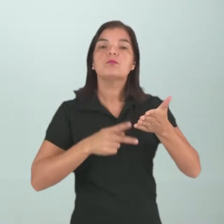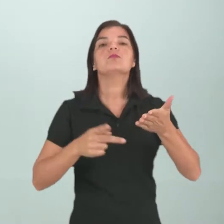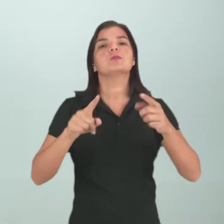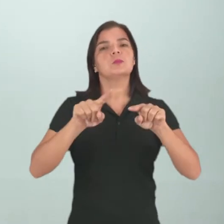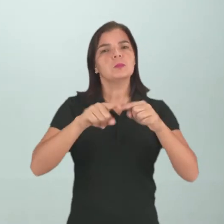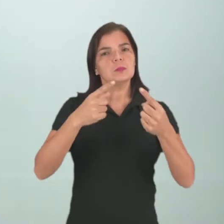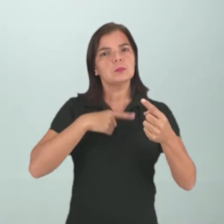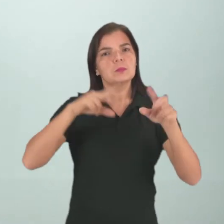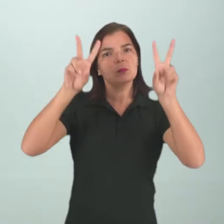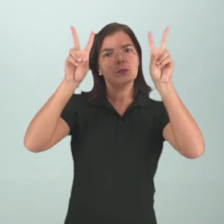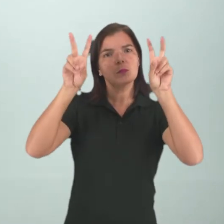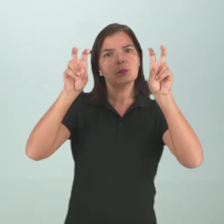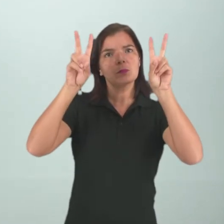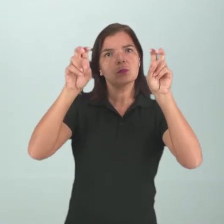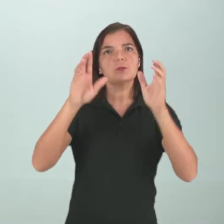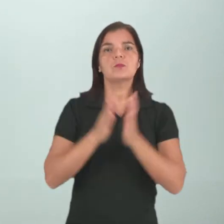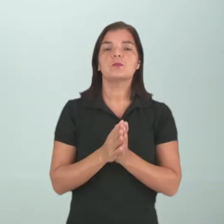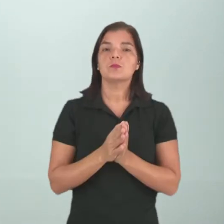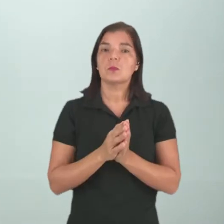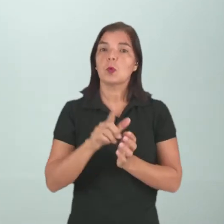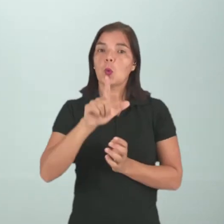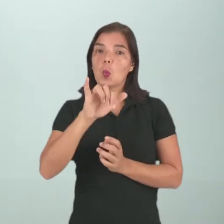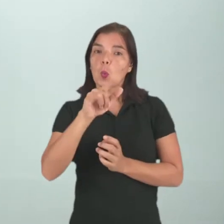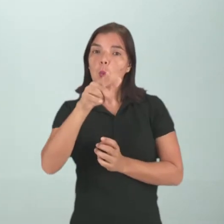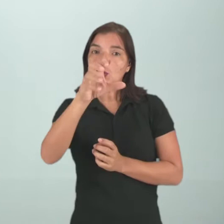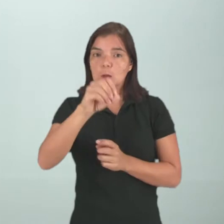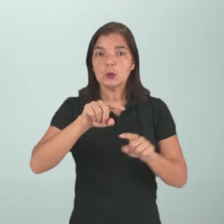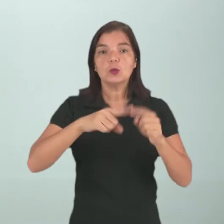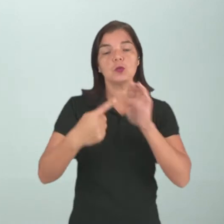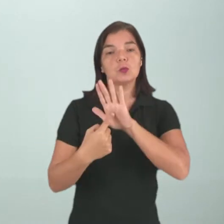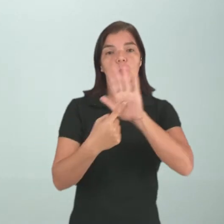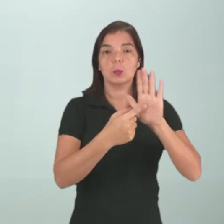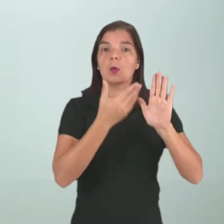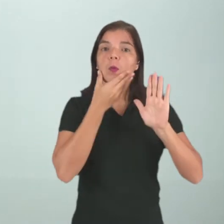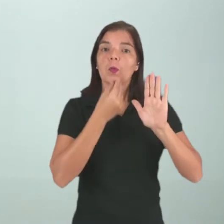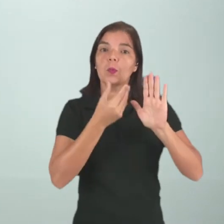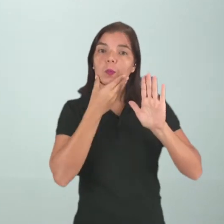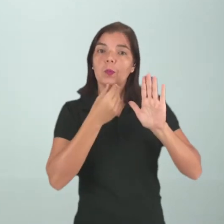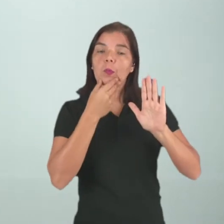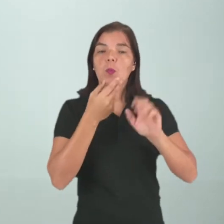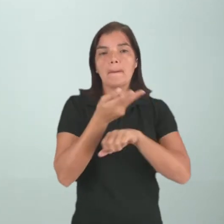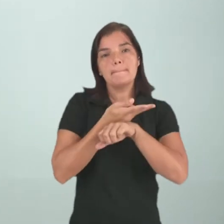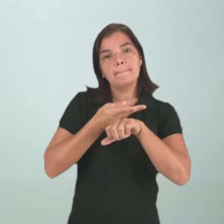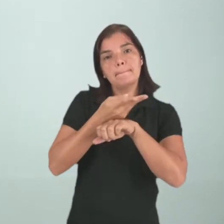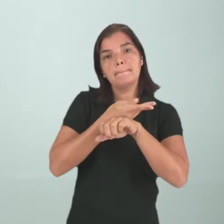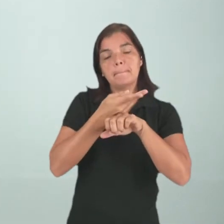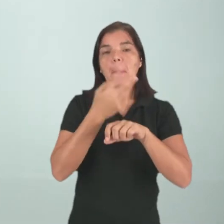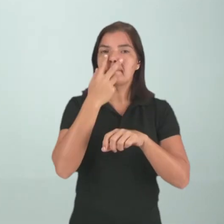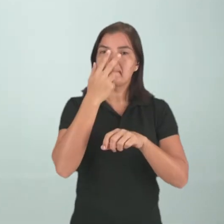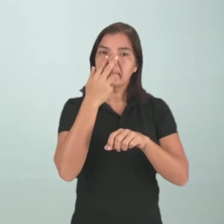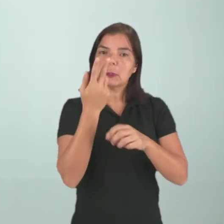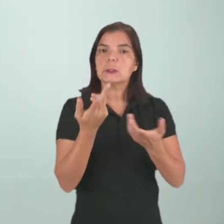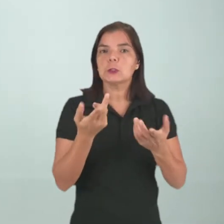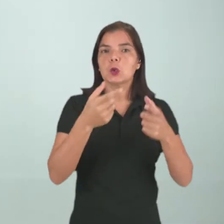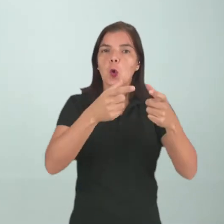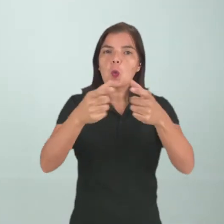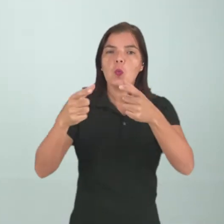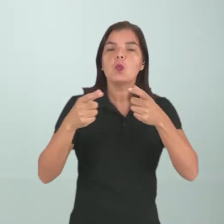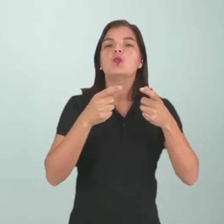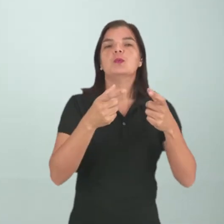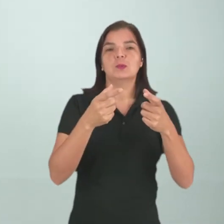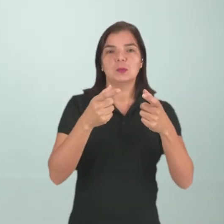temos como temática aí o lixo, e aí aparece aí o homem aí como se ele estivesse num